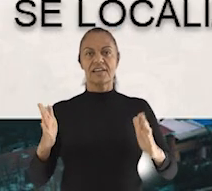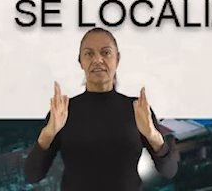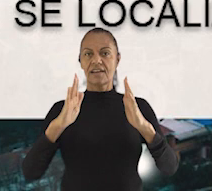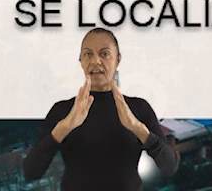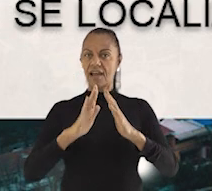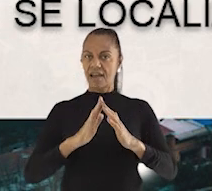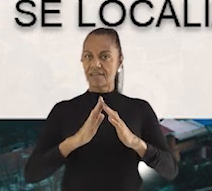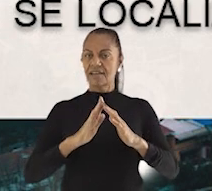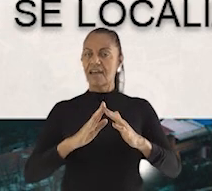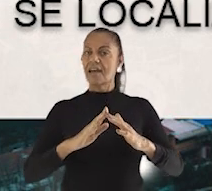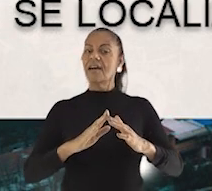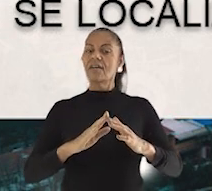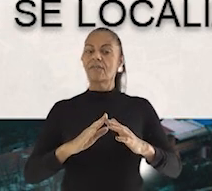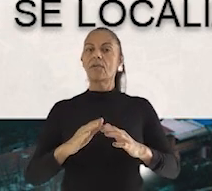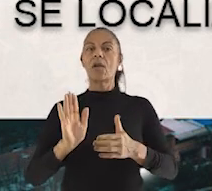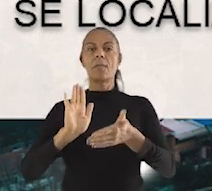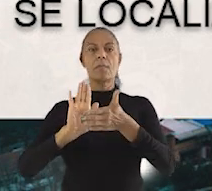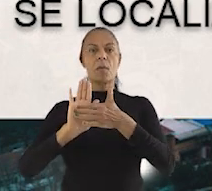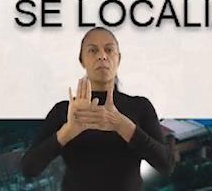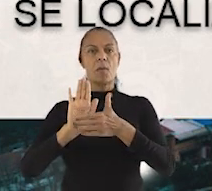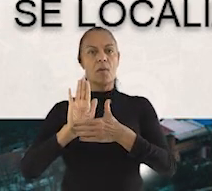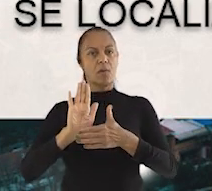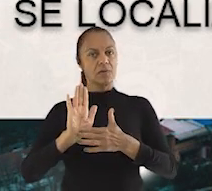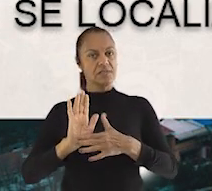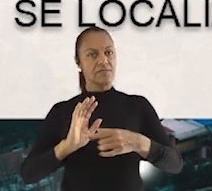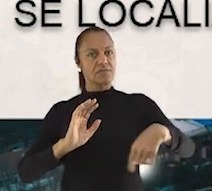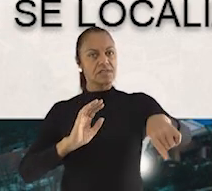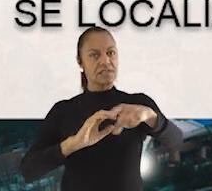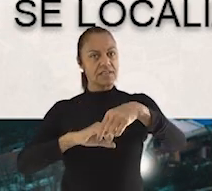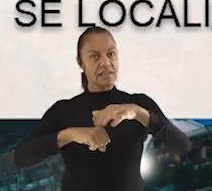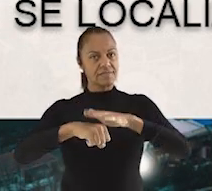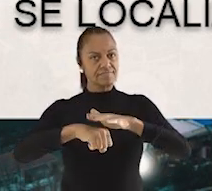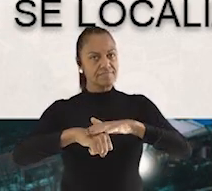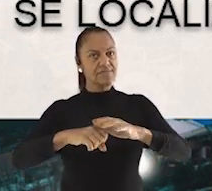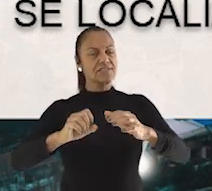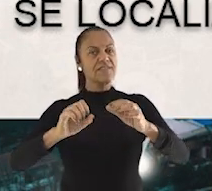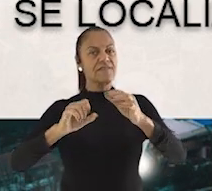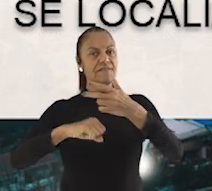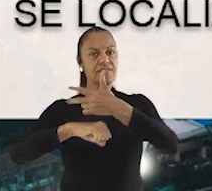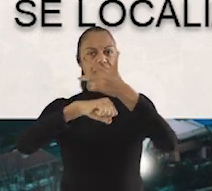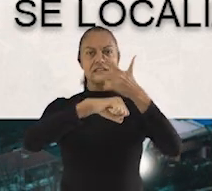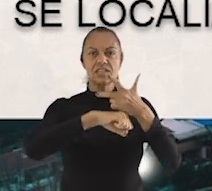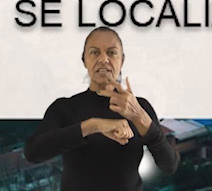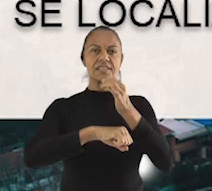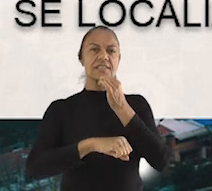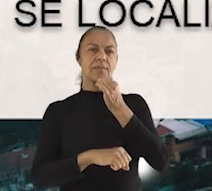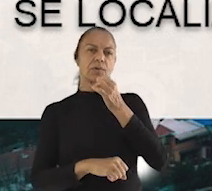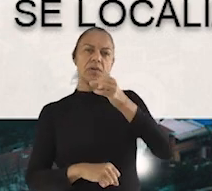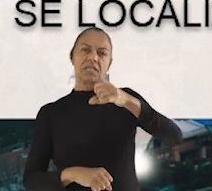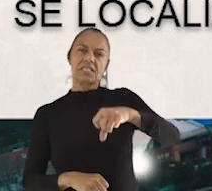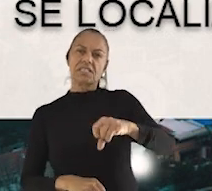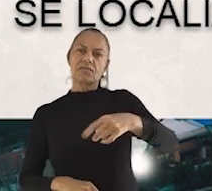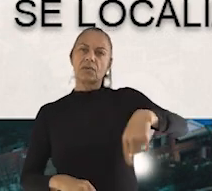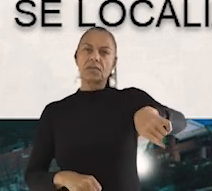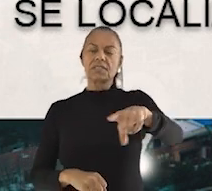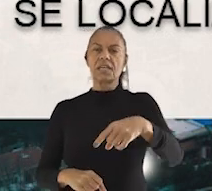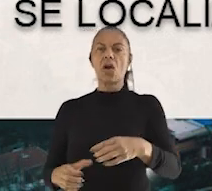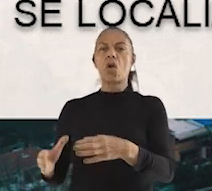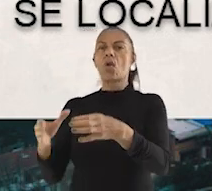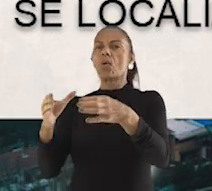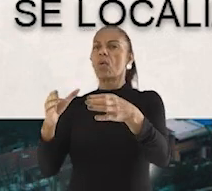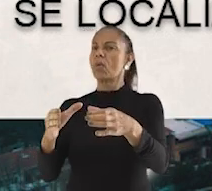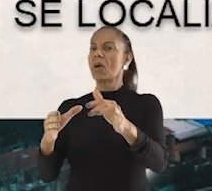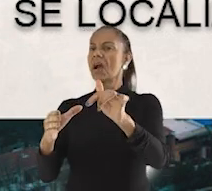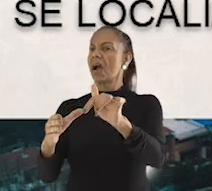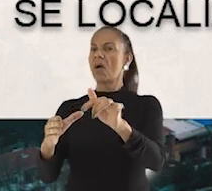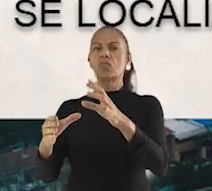casa, vou deixar uma proposta de vídeo. Faça um vídeo falando como você faria se precisasse ir a um local diferente que